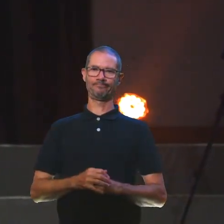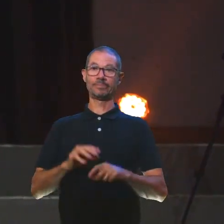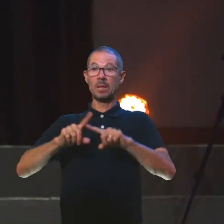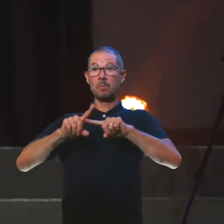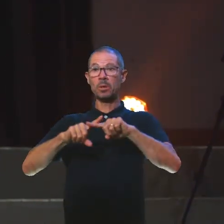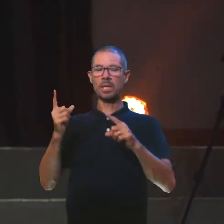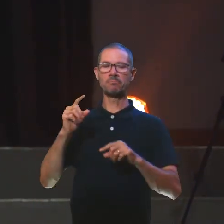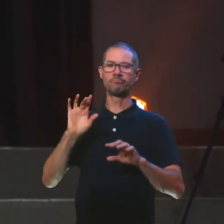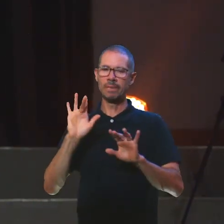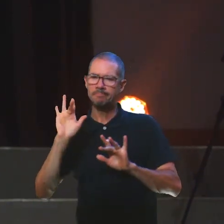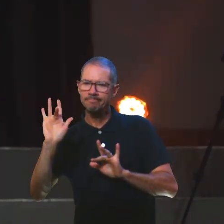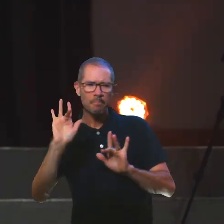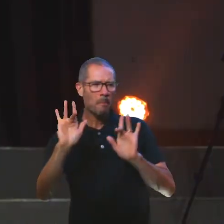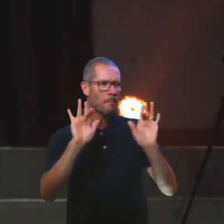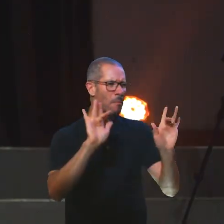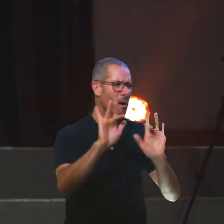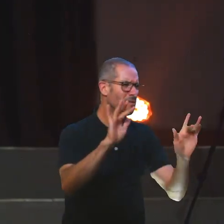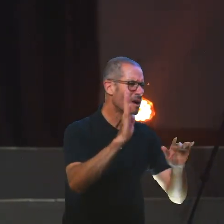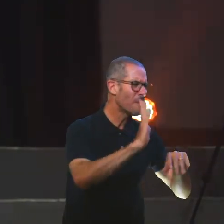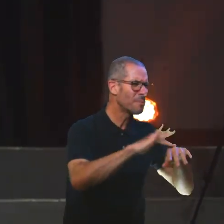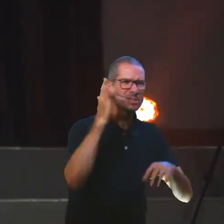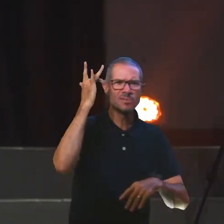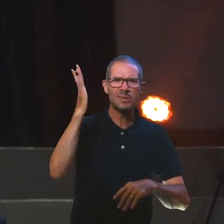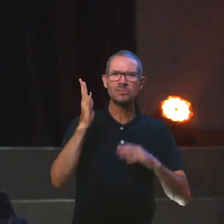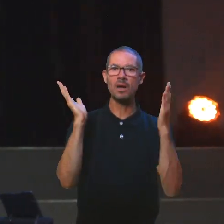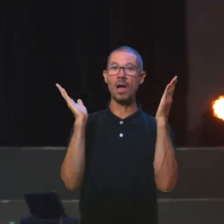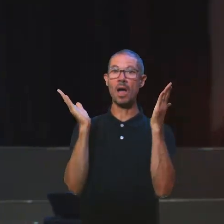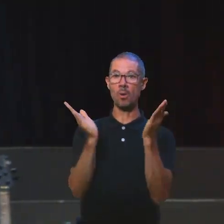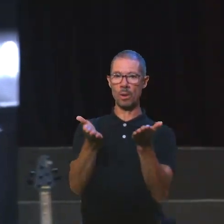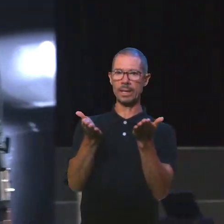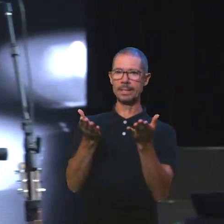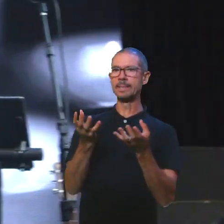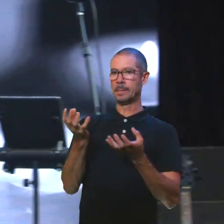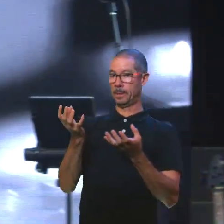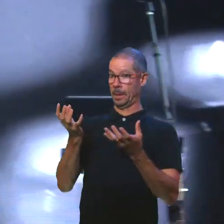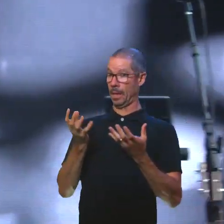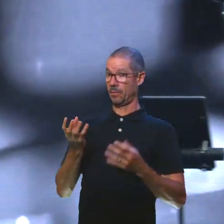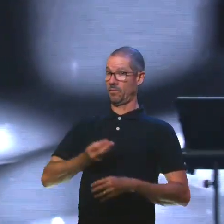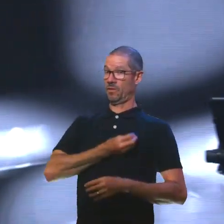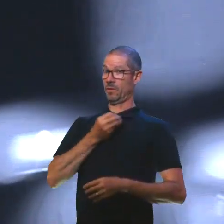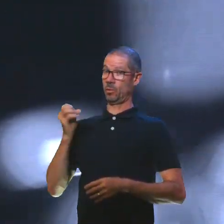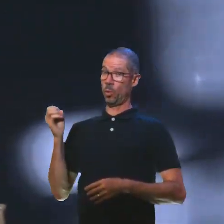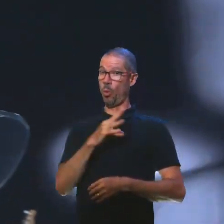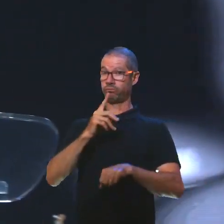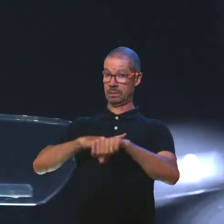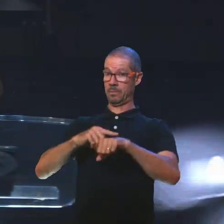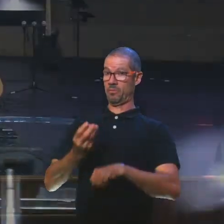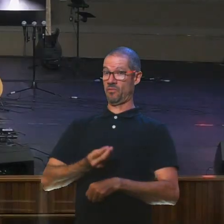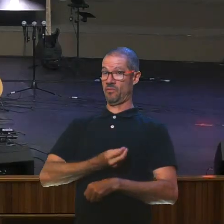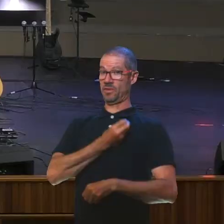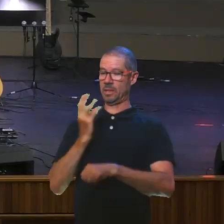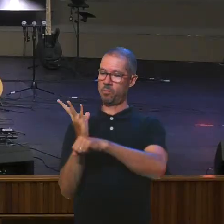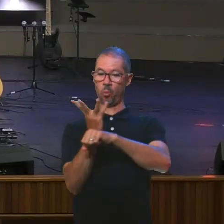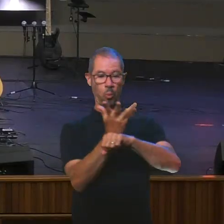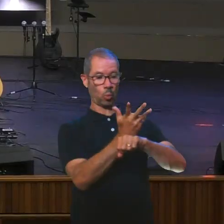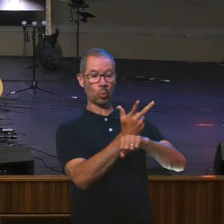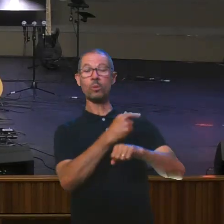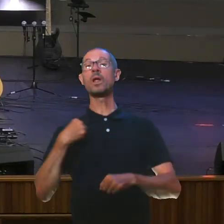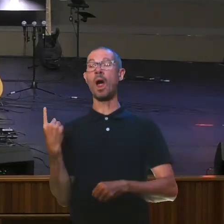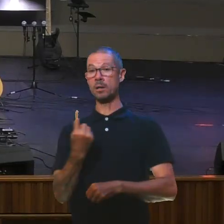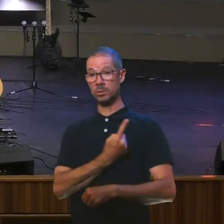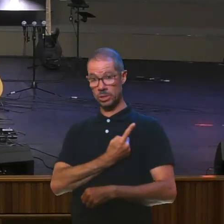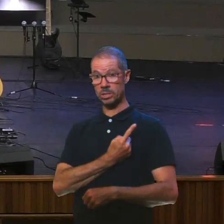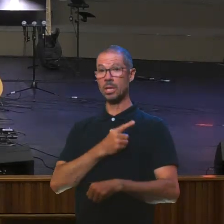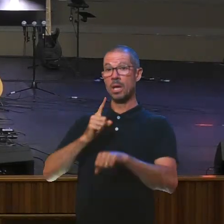Porque isso é mais palpável, isso é muito mais fácil. Agora, eu quero viver um novo tempo na minha vida e como igreja, onde a gente não